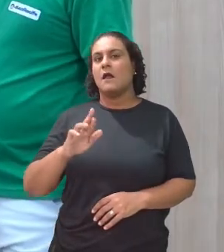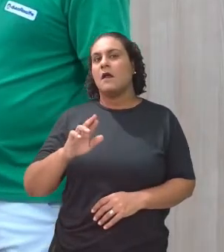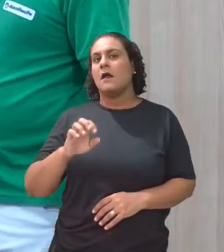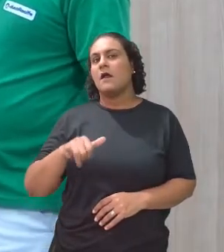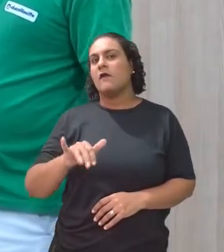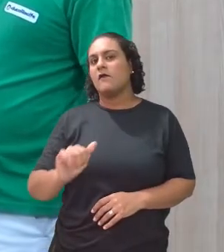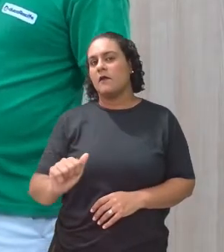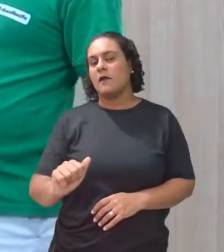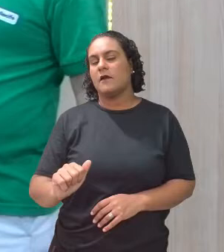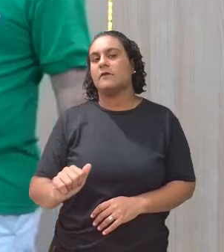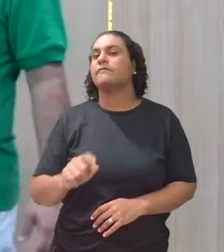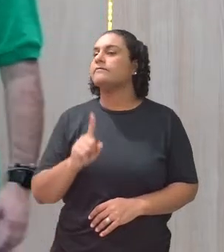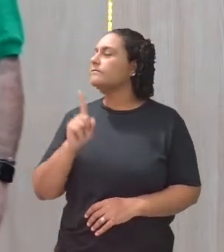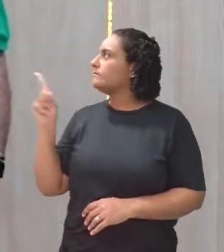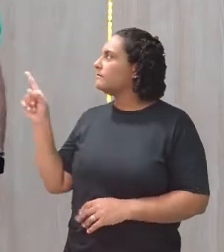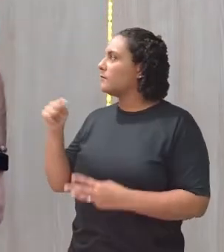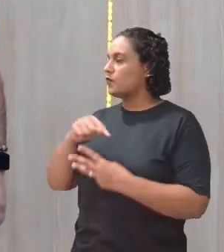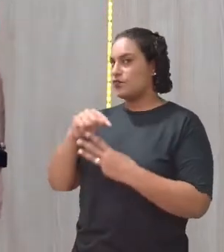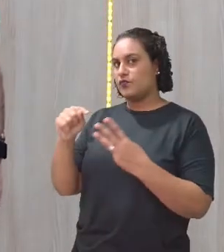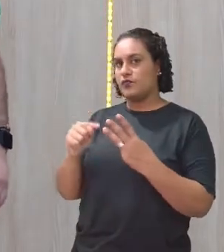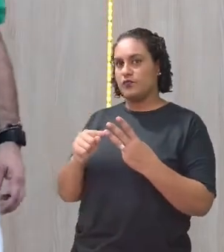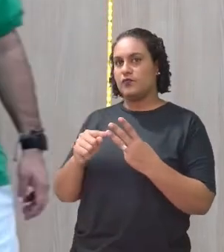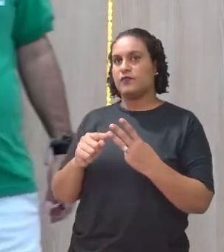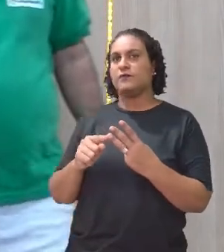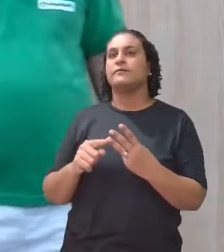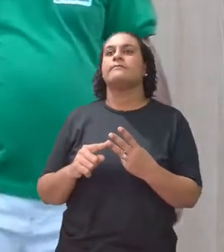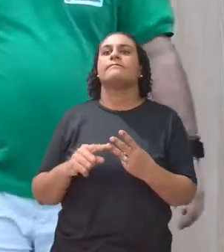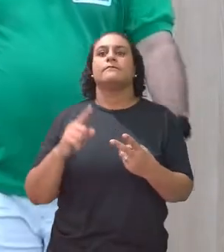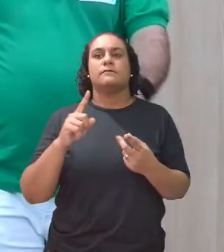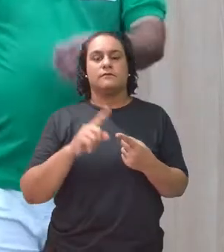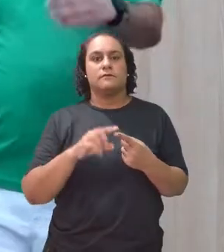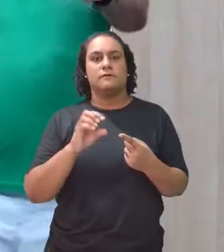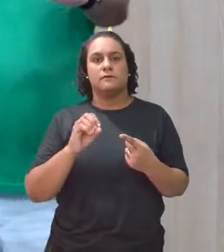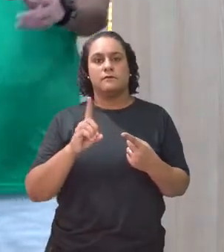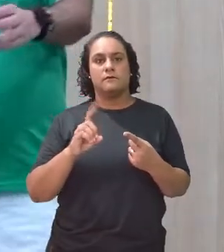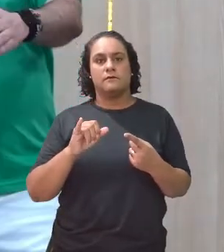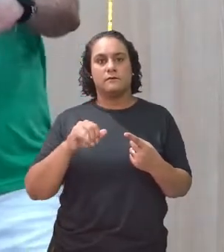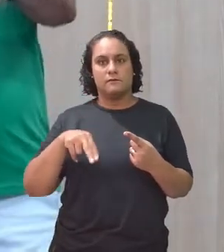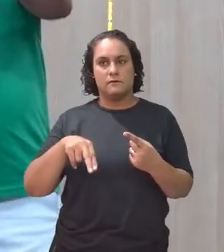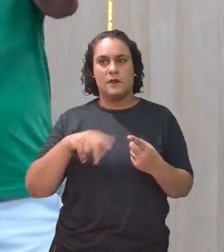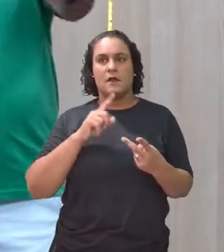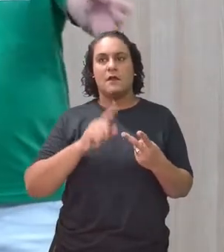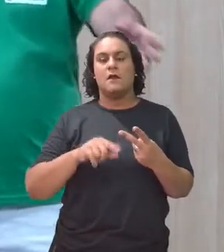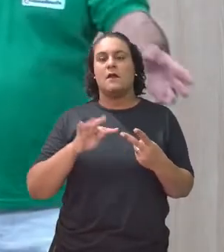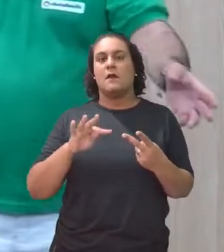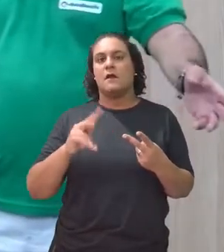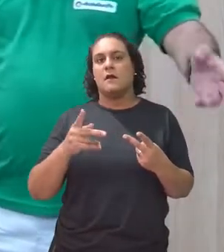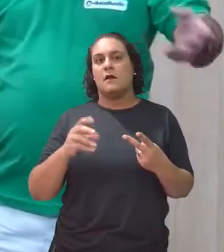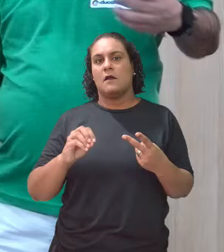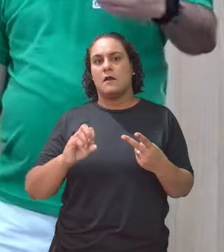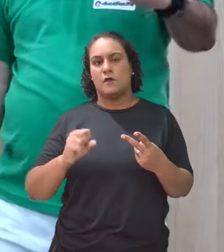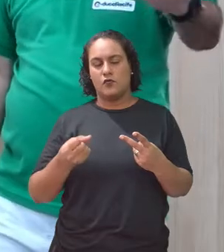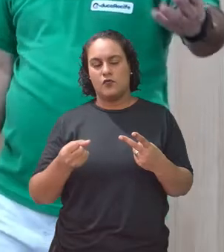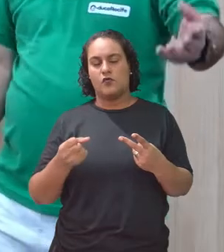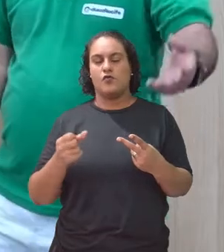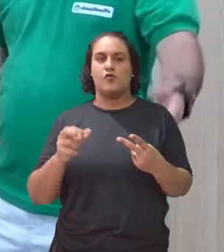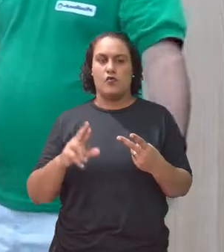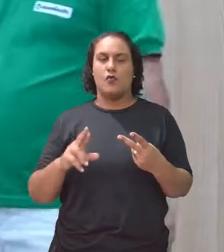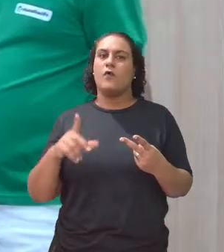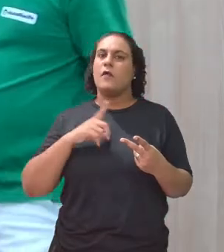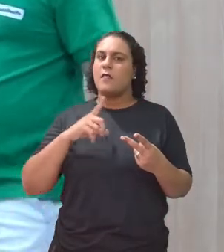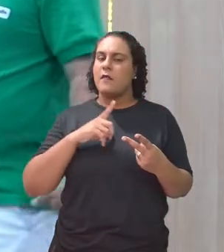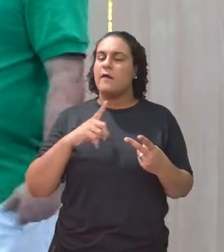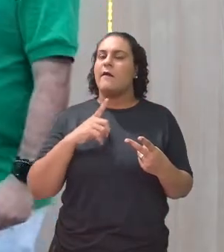ok? Então, Thor aí, né, e Odin, vocês conheceram aí pelos filmes da Marvel, né? Inclusive o Thor, né,